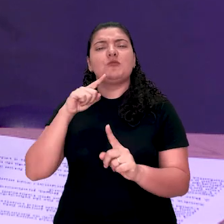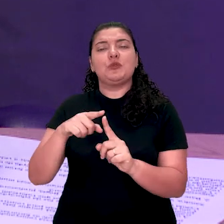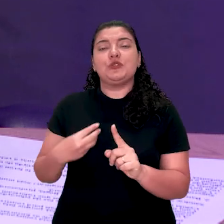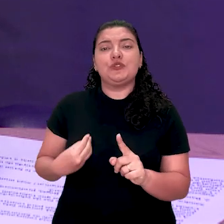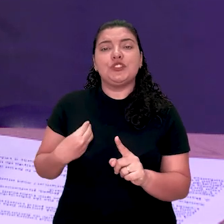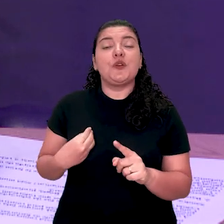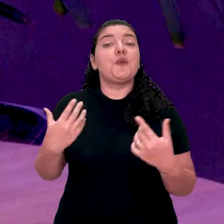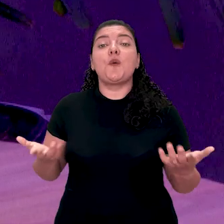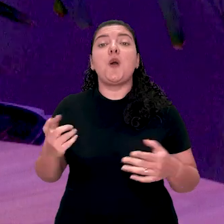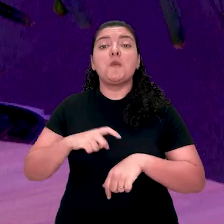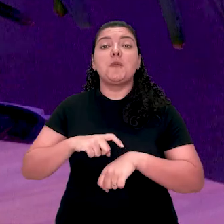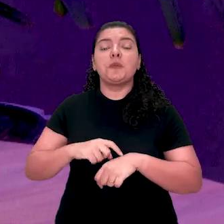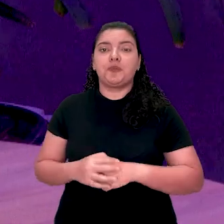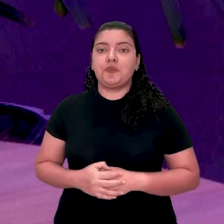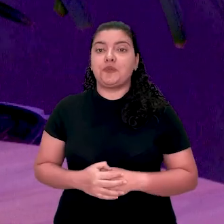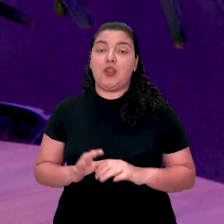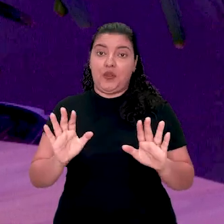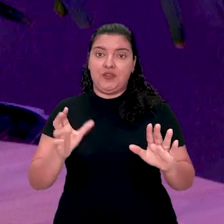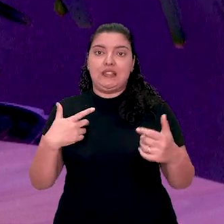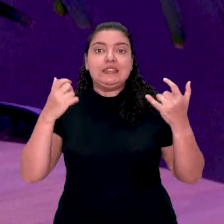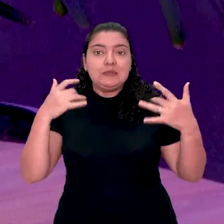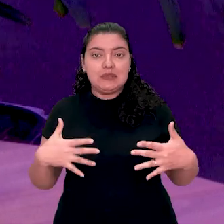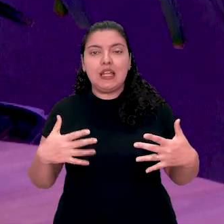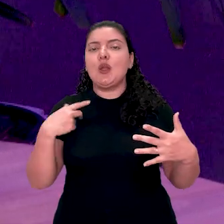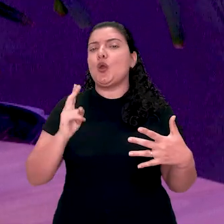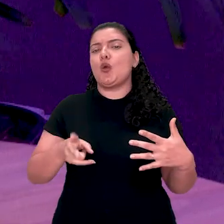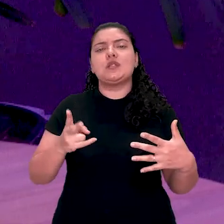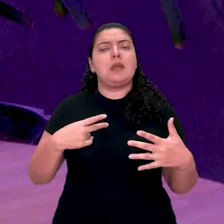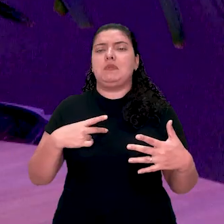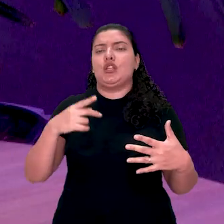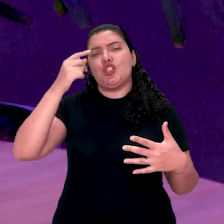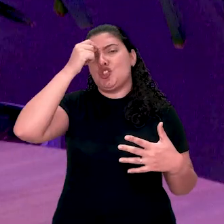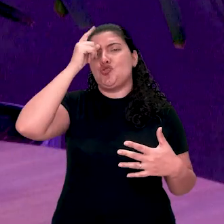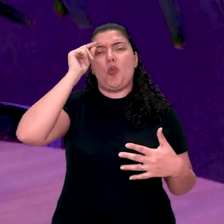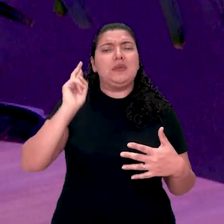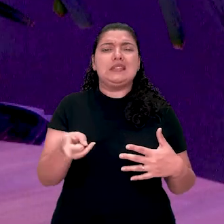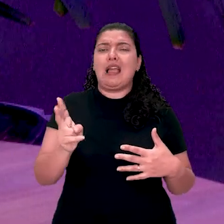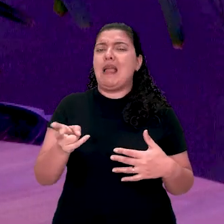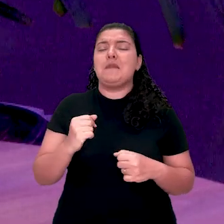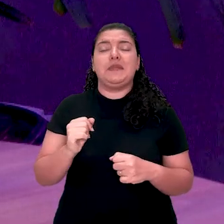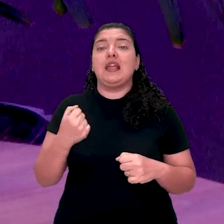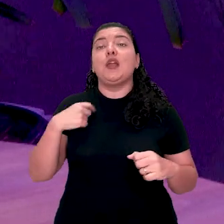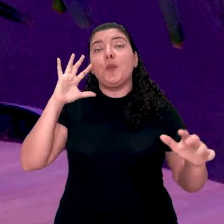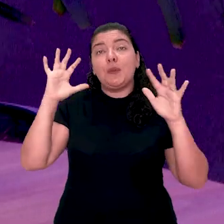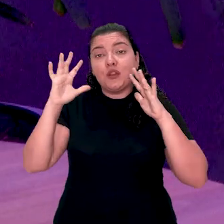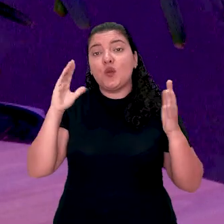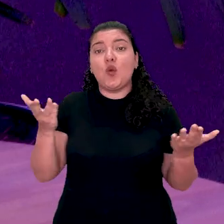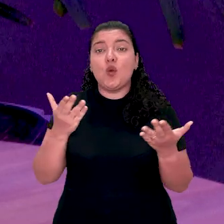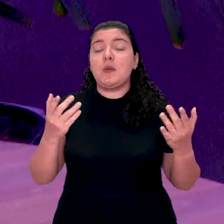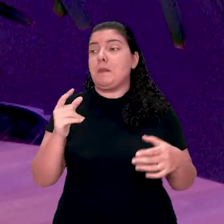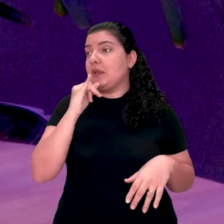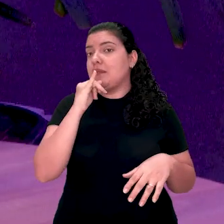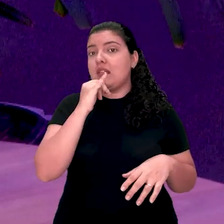Qual foi esse momento? Lívia, na realidade, eu sempre soube o que eu queria fazer. Eu penso hoje que não foi